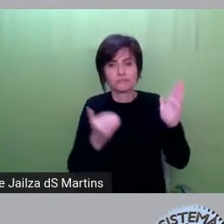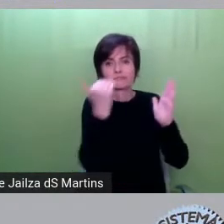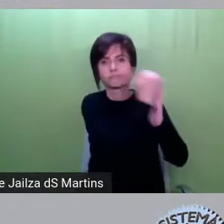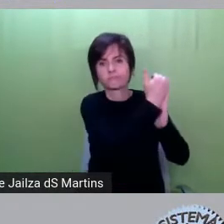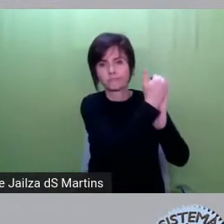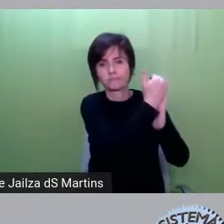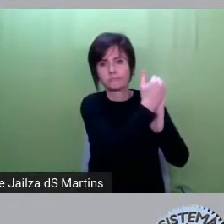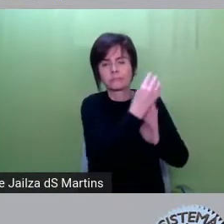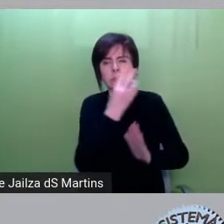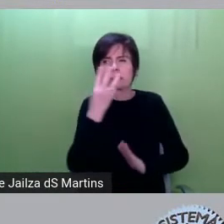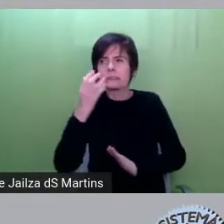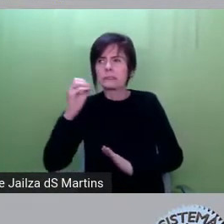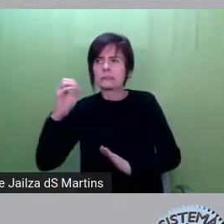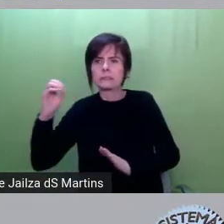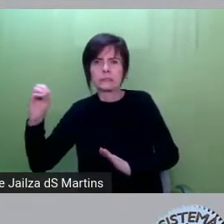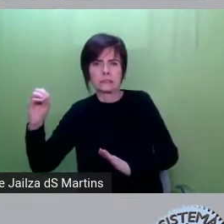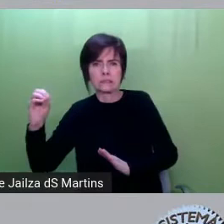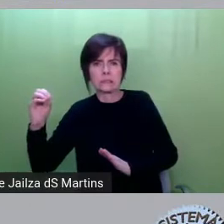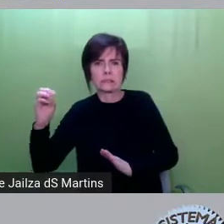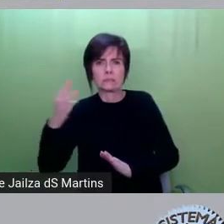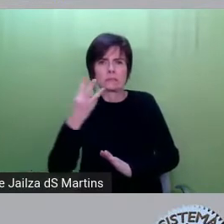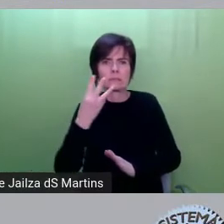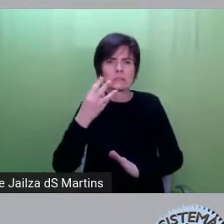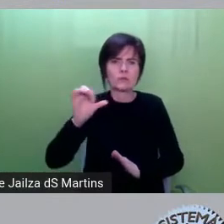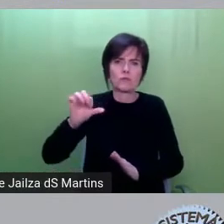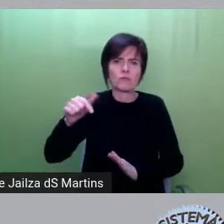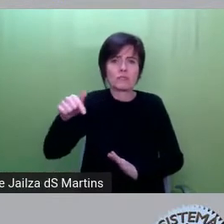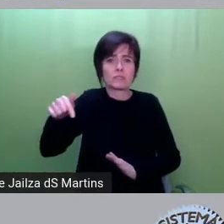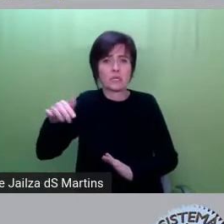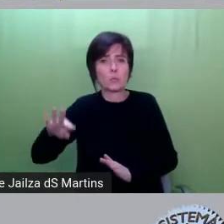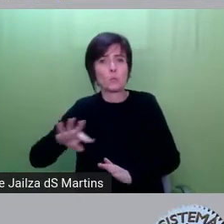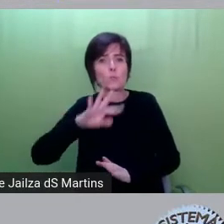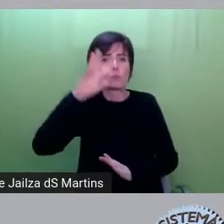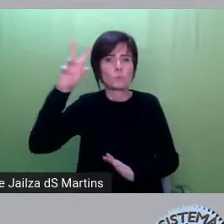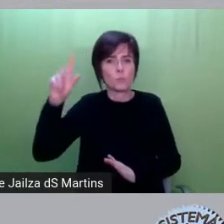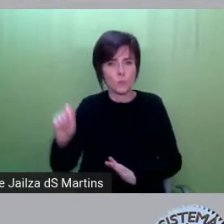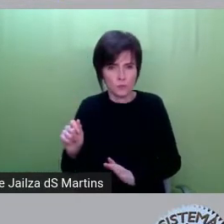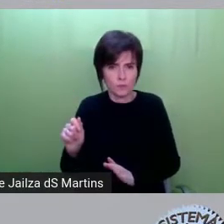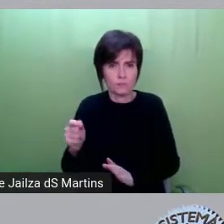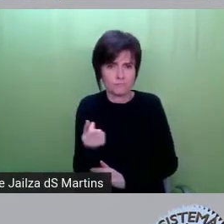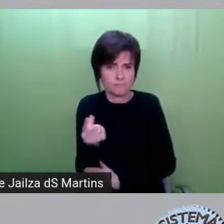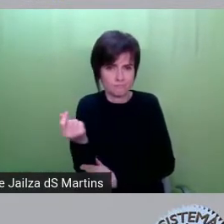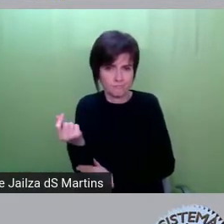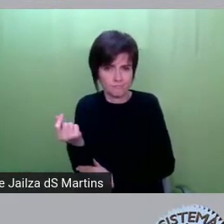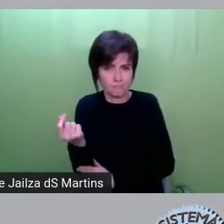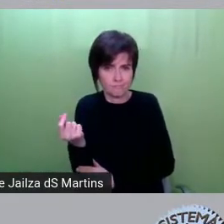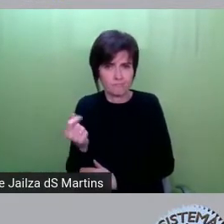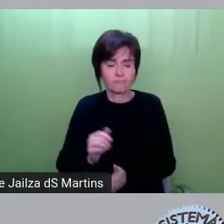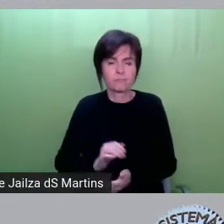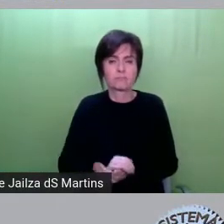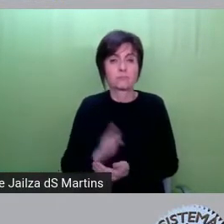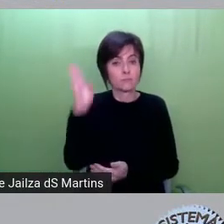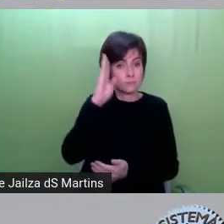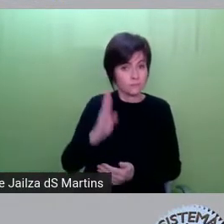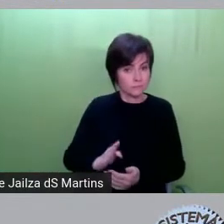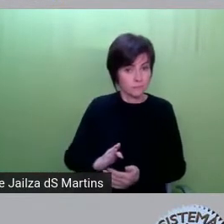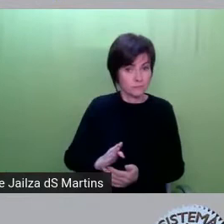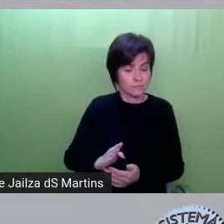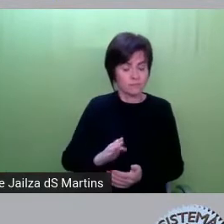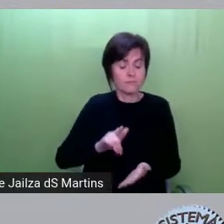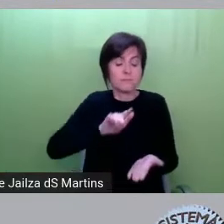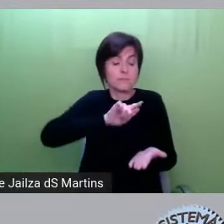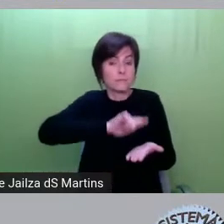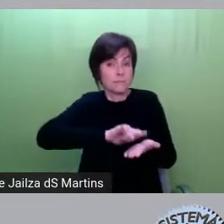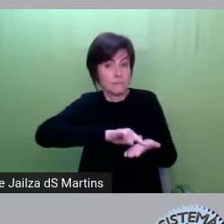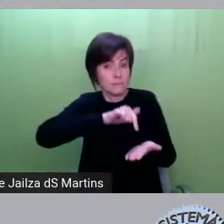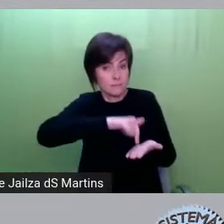De 344 para 397 bilhões de reais. Esses títulos são chamados